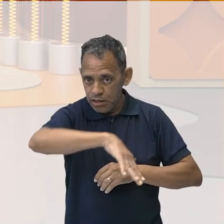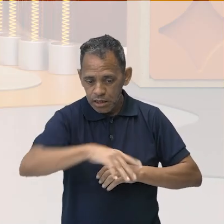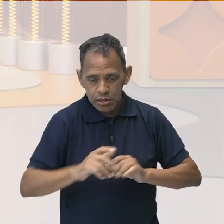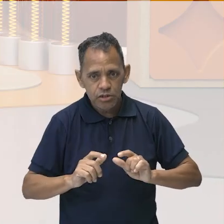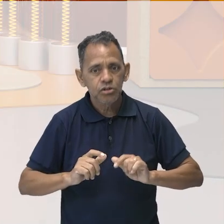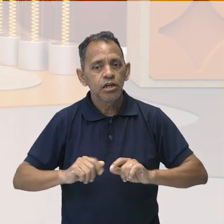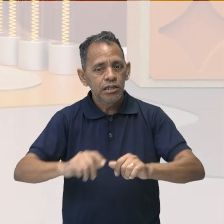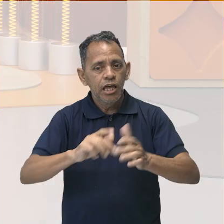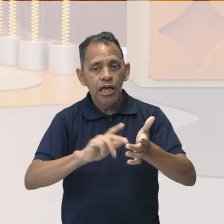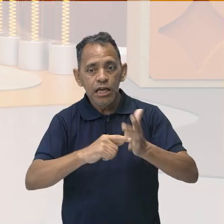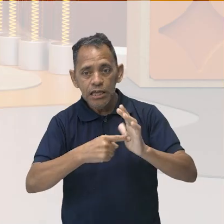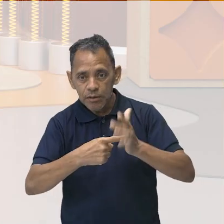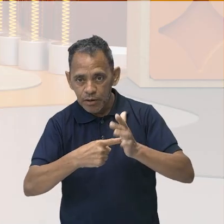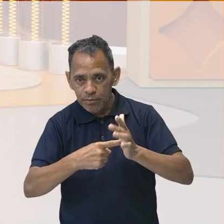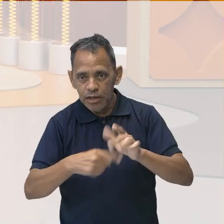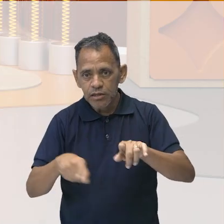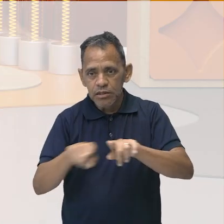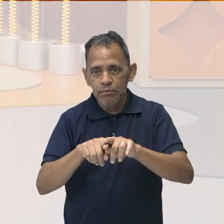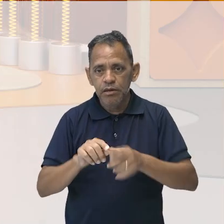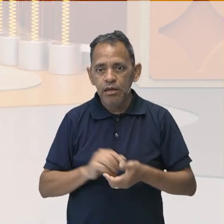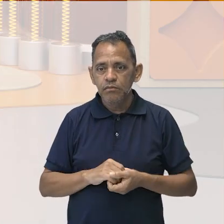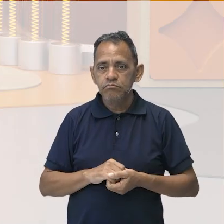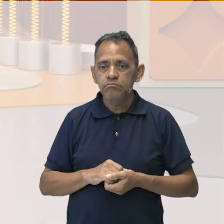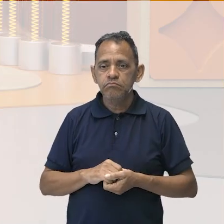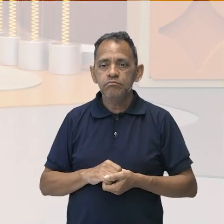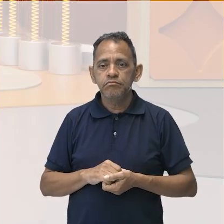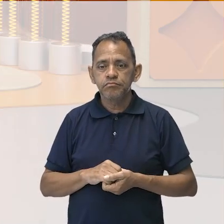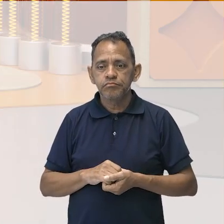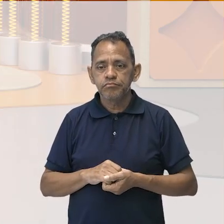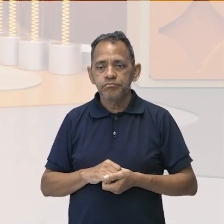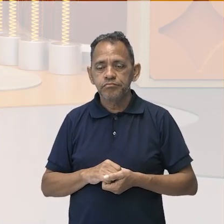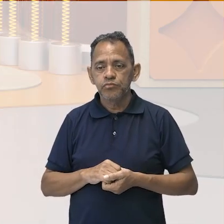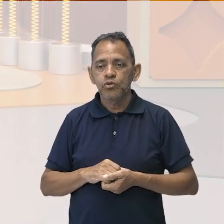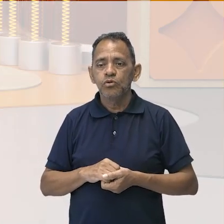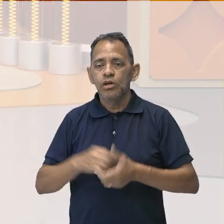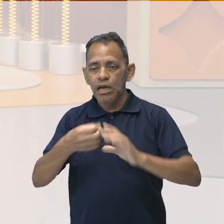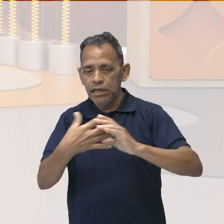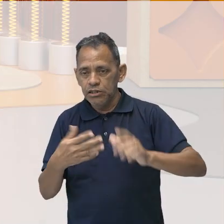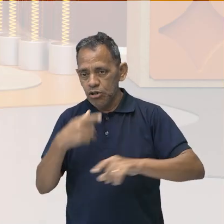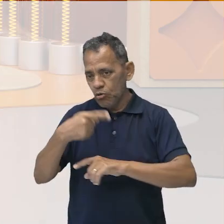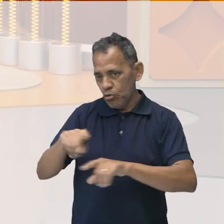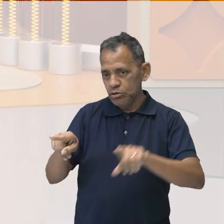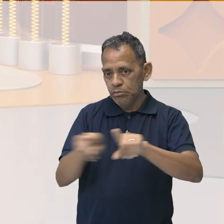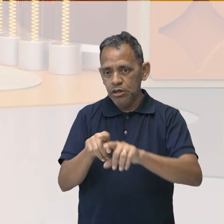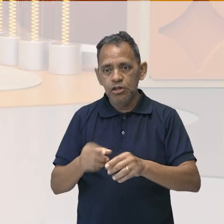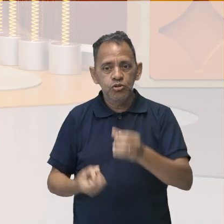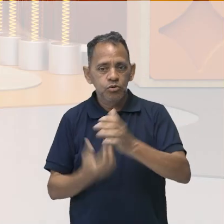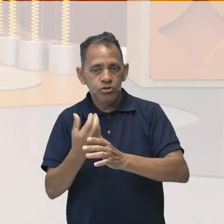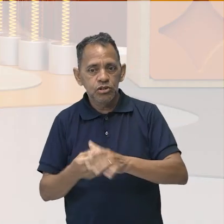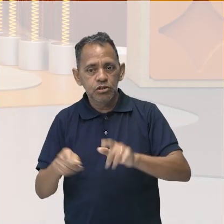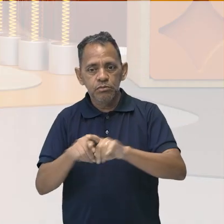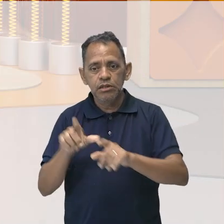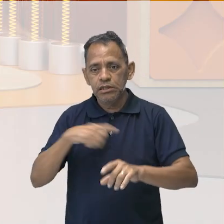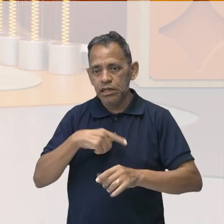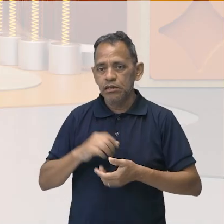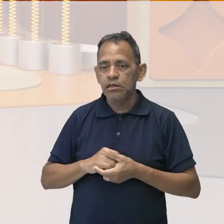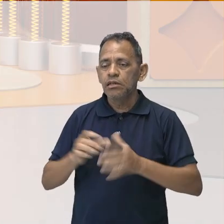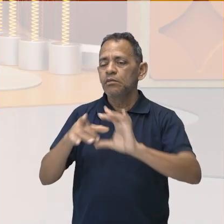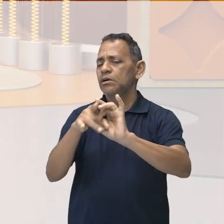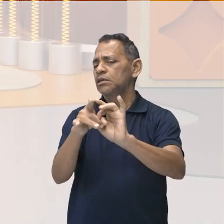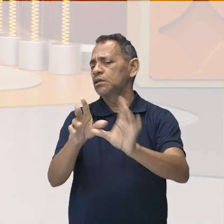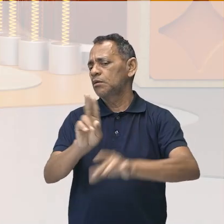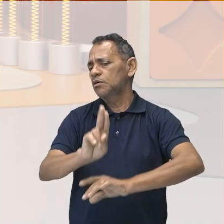equipamentos ou até outros meios de produção, eles acabam tendo ali uma liberdade para utilizá-los,